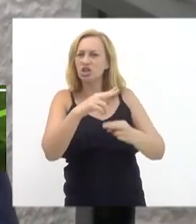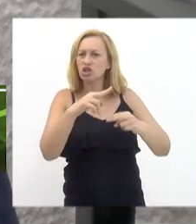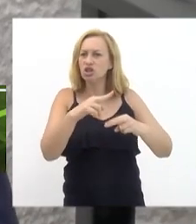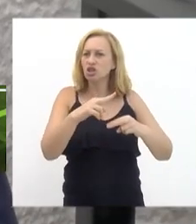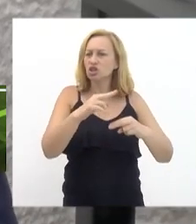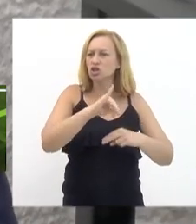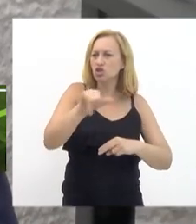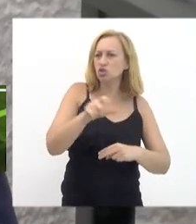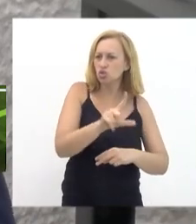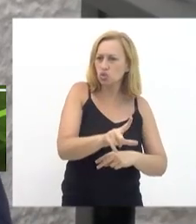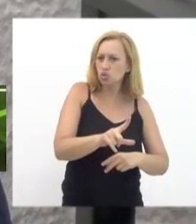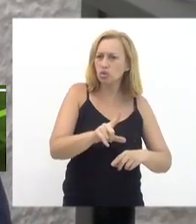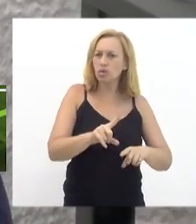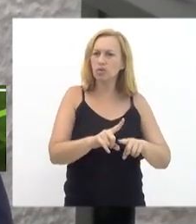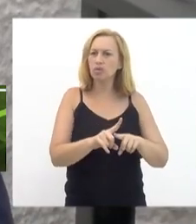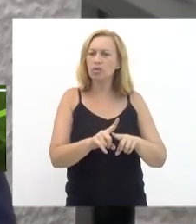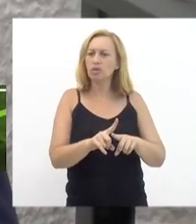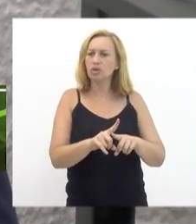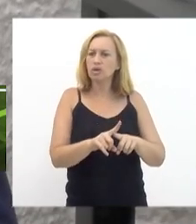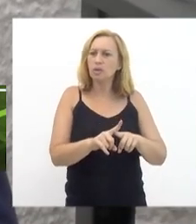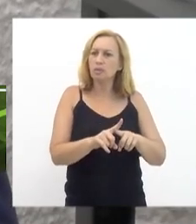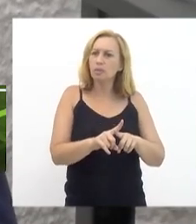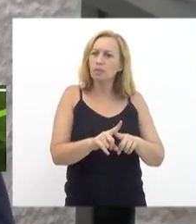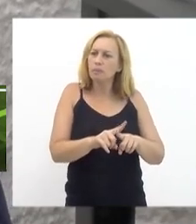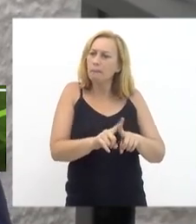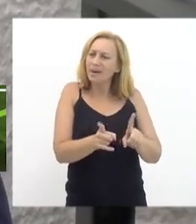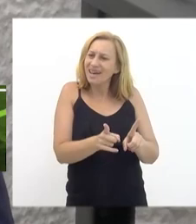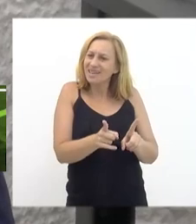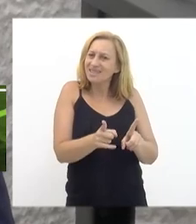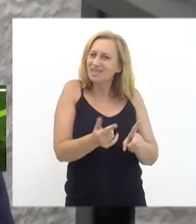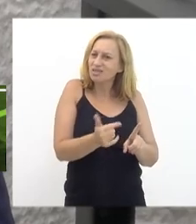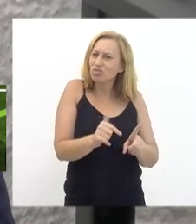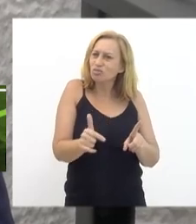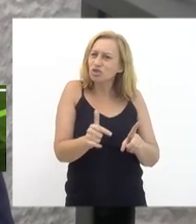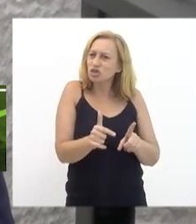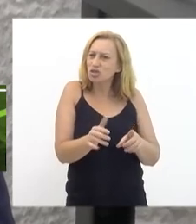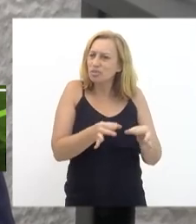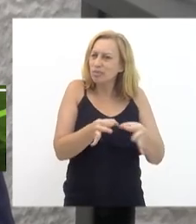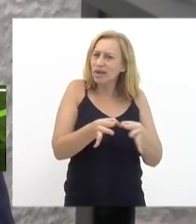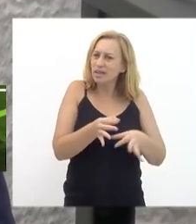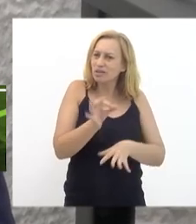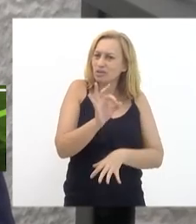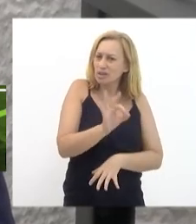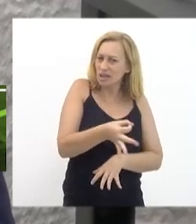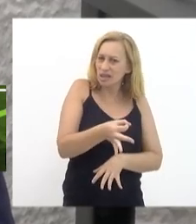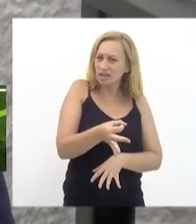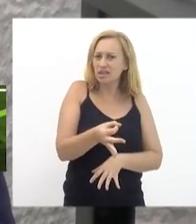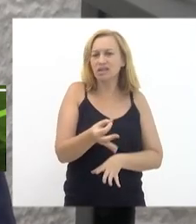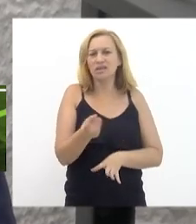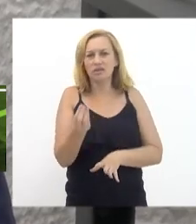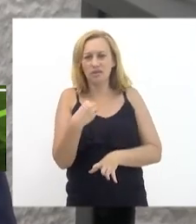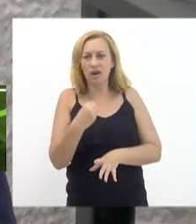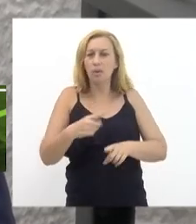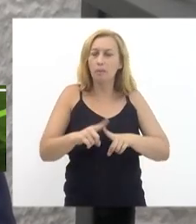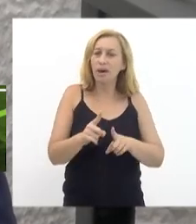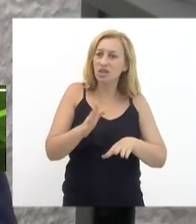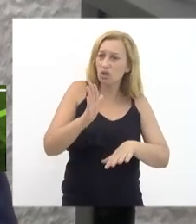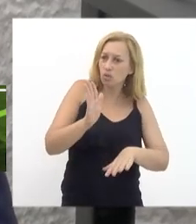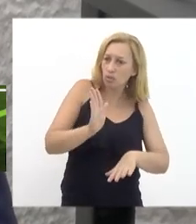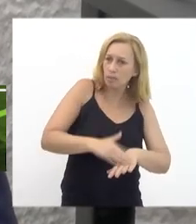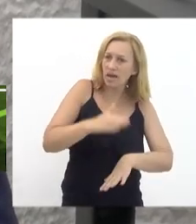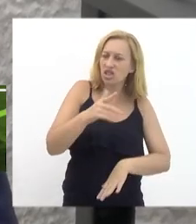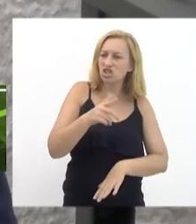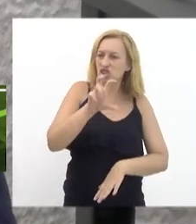mas de uma forma muito incipiente porque não tinha a normatização Olá hoje nós temos mais de